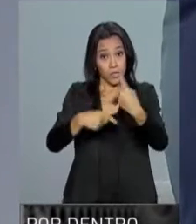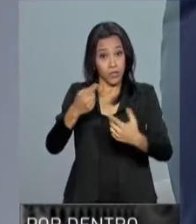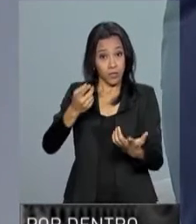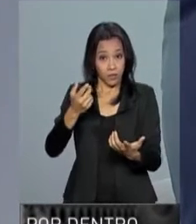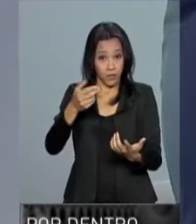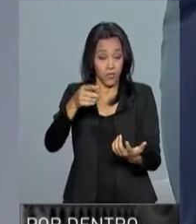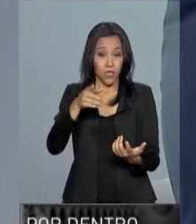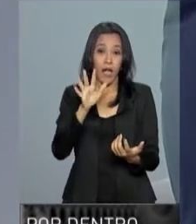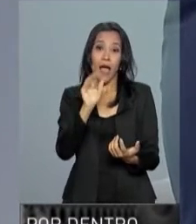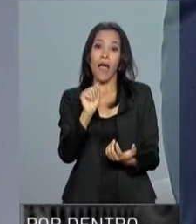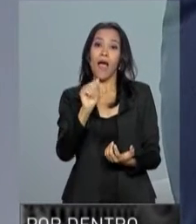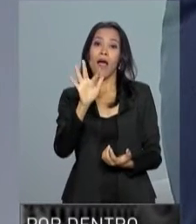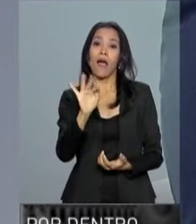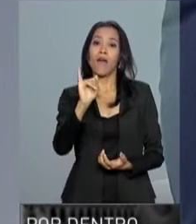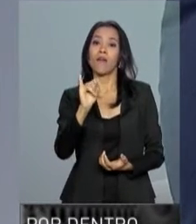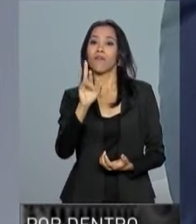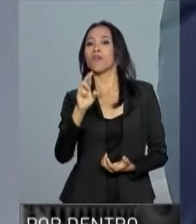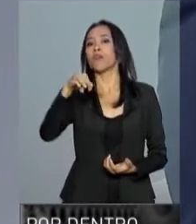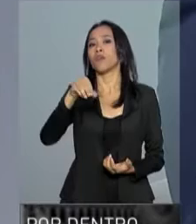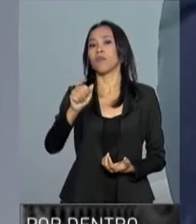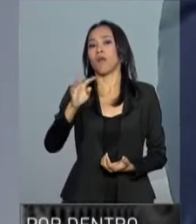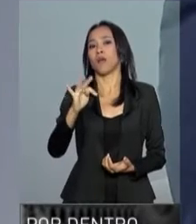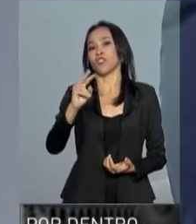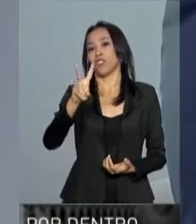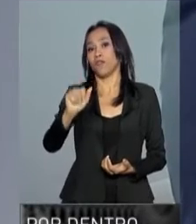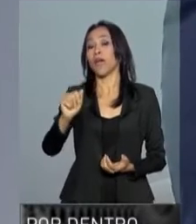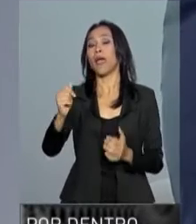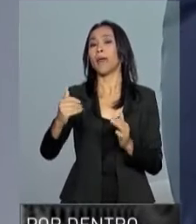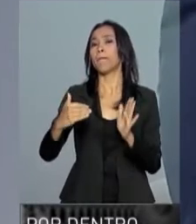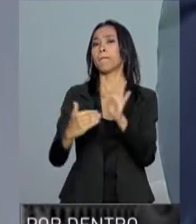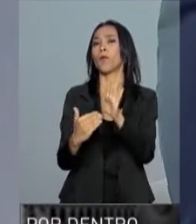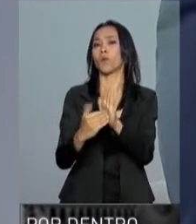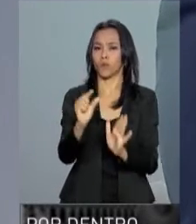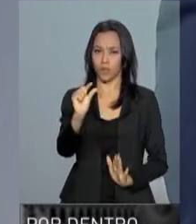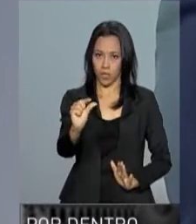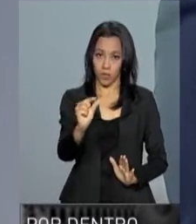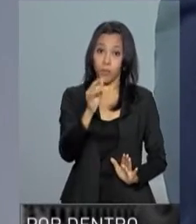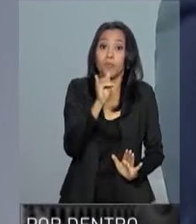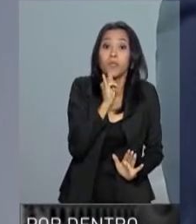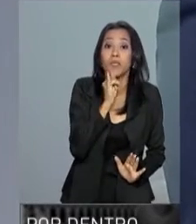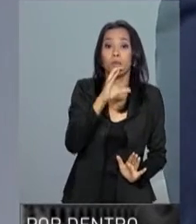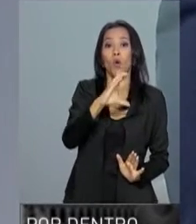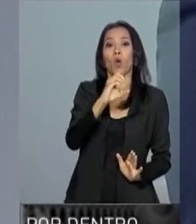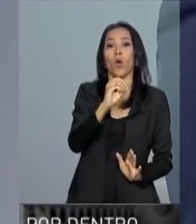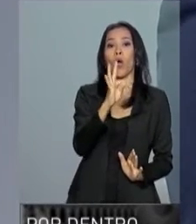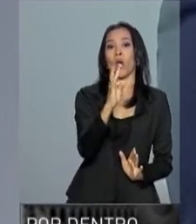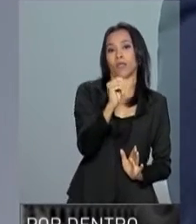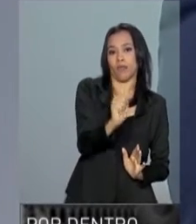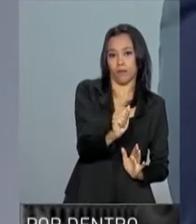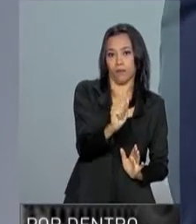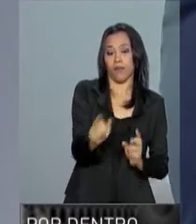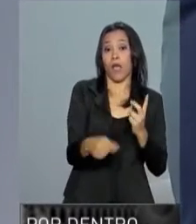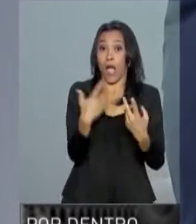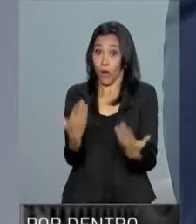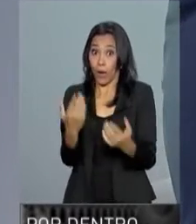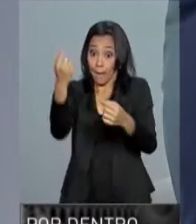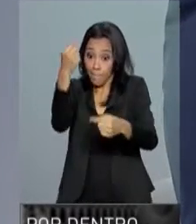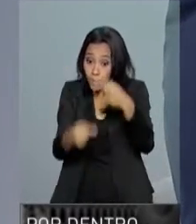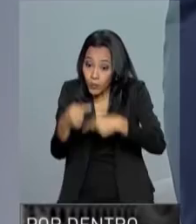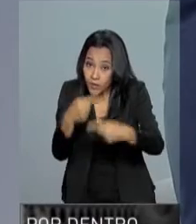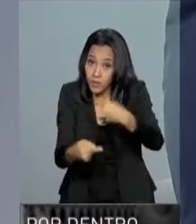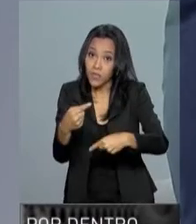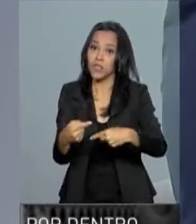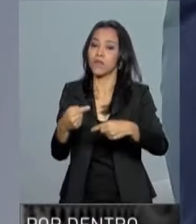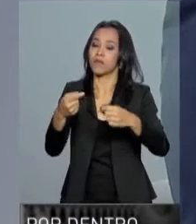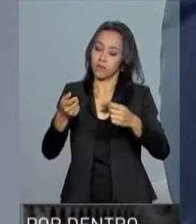né Nós temos por exemplo exemplo do as cotas agora a política de promoção da Igualdade racial ela tem que